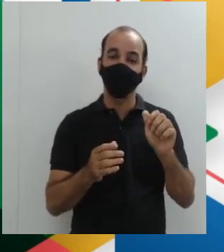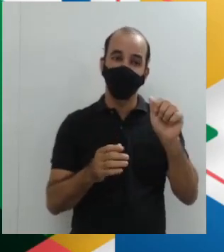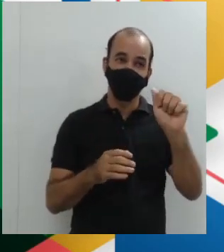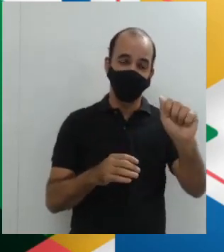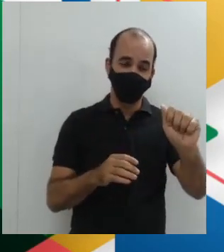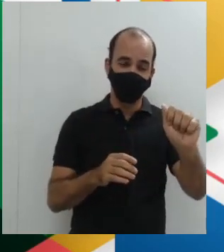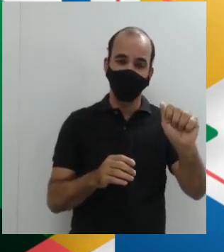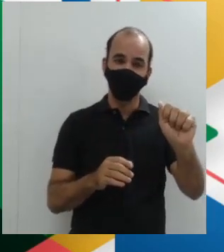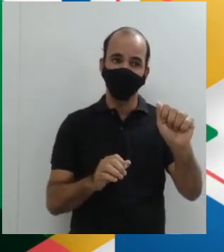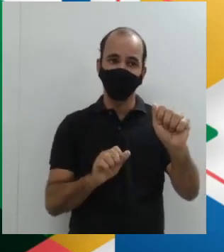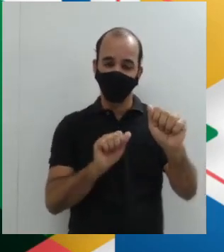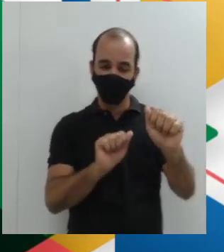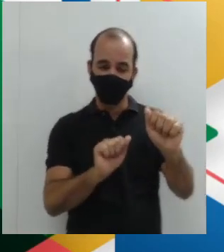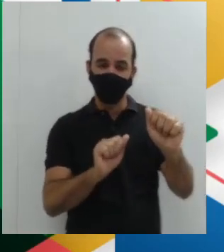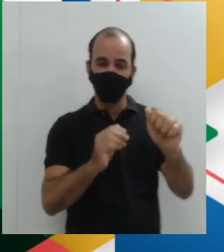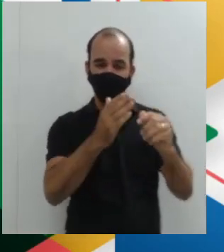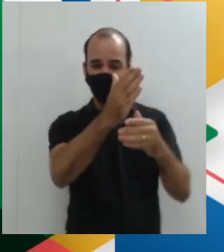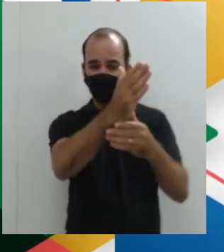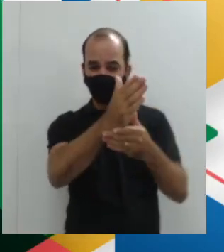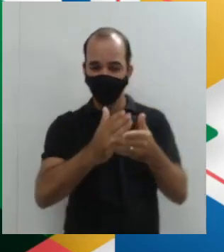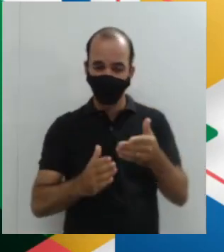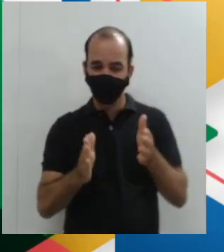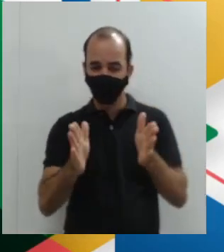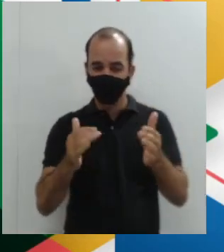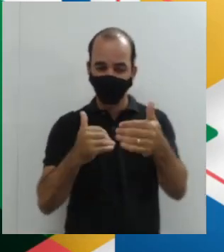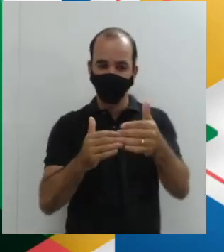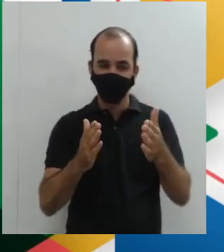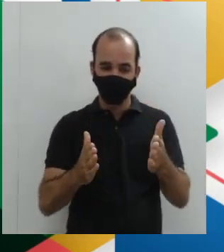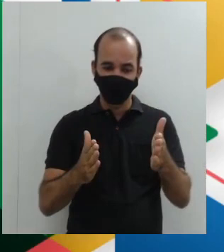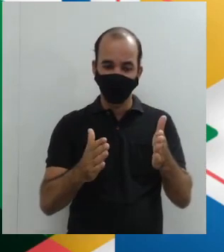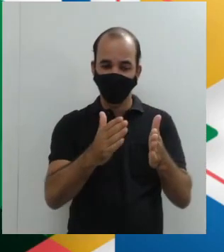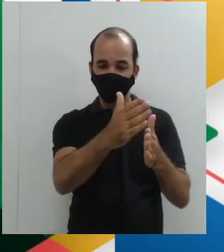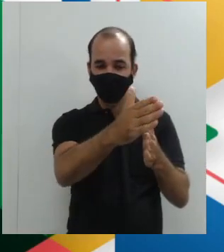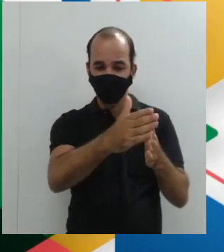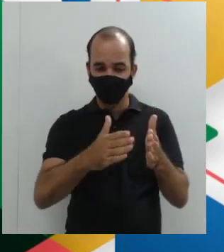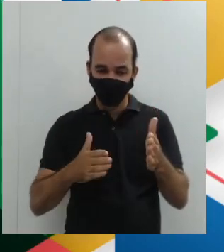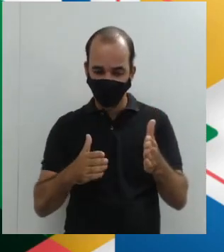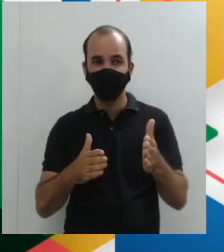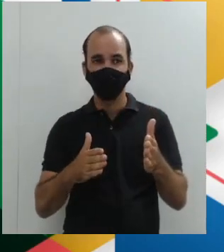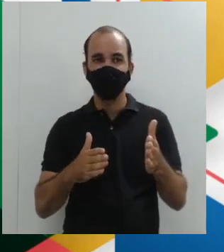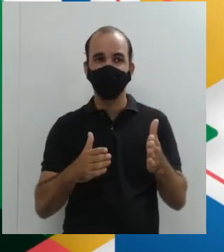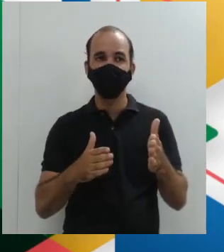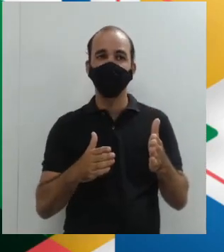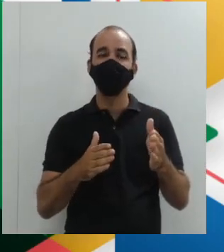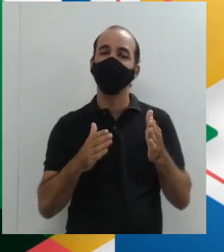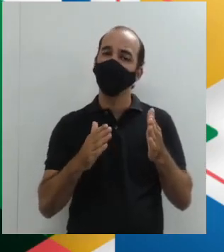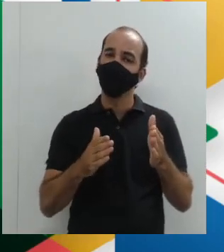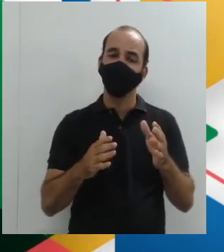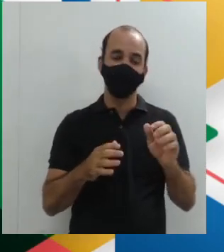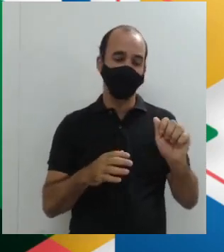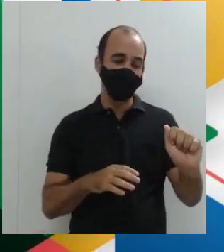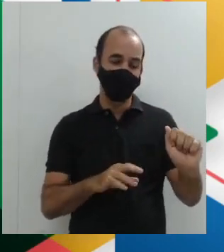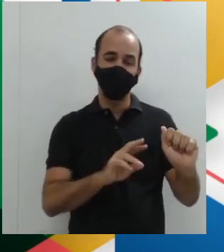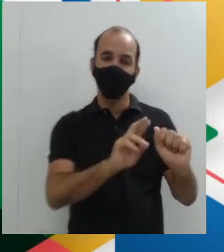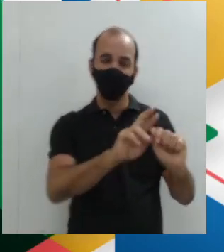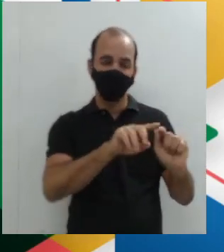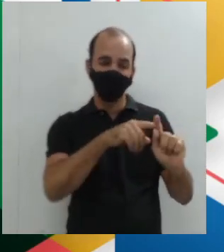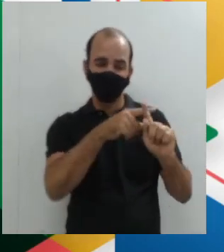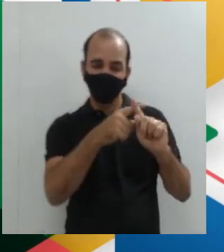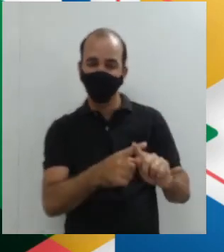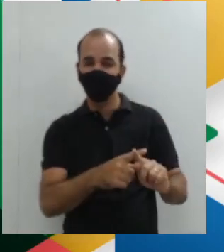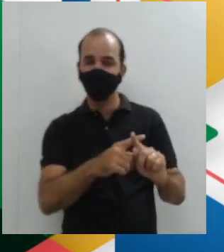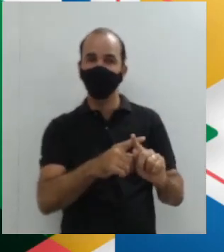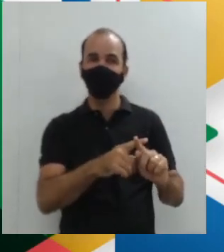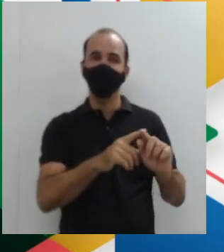o Dzinho. Então eu encontraria Dzinho ao quadrado igual a ao quadrado mais A ao quadrado. Olha, que seria 2A ao quadrado. E